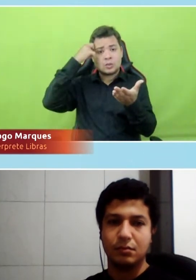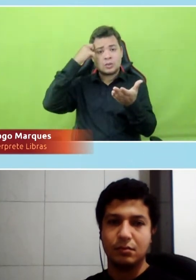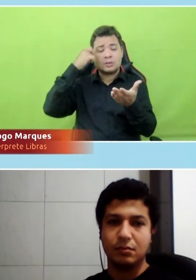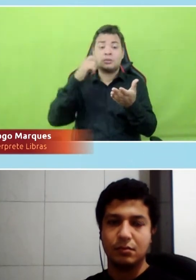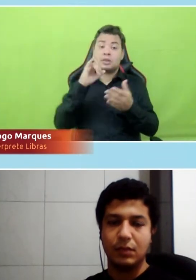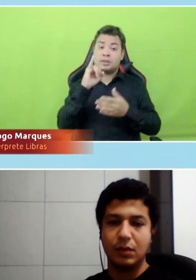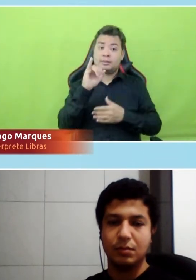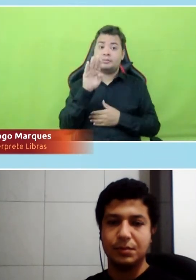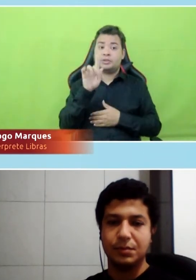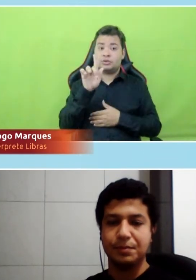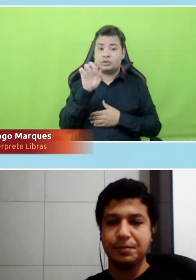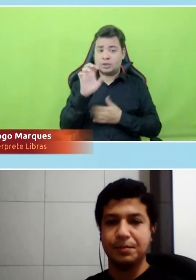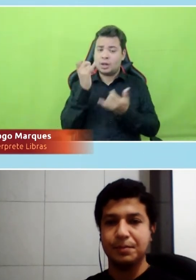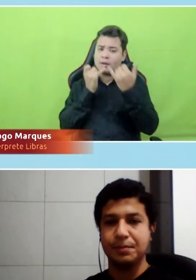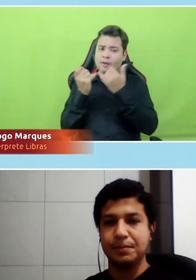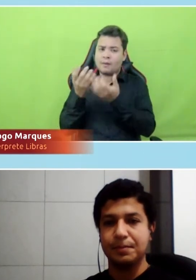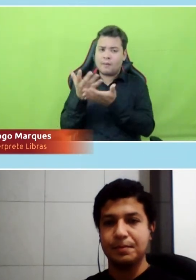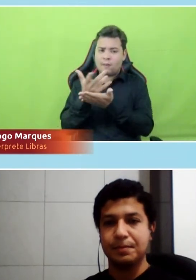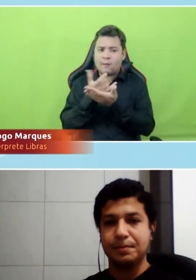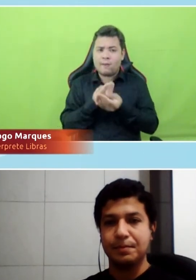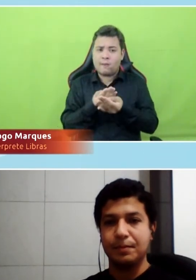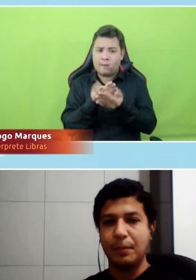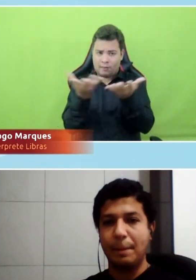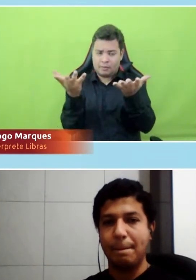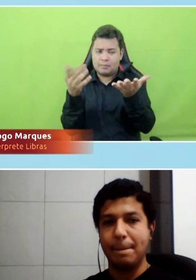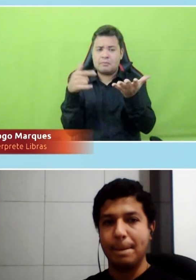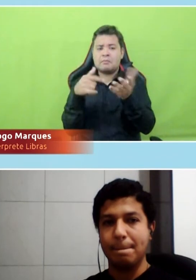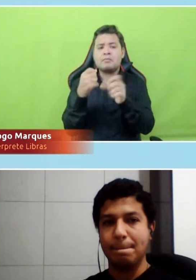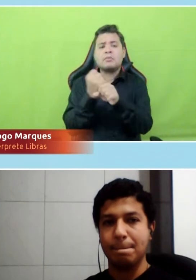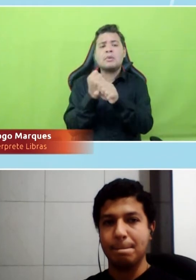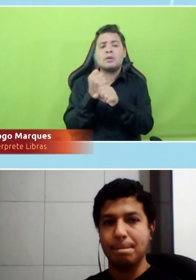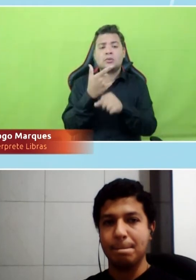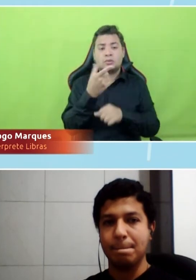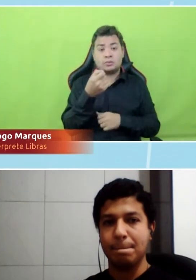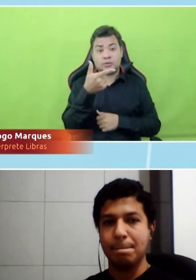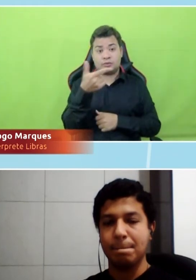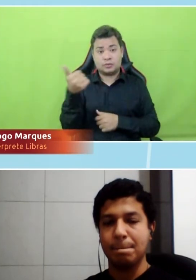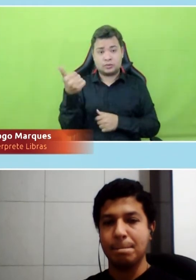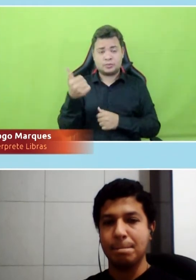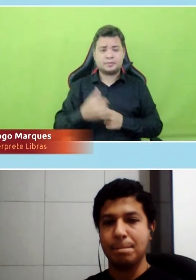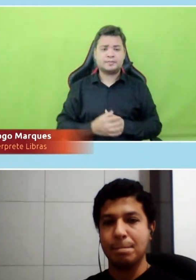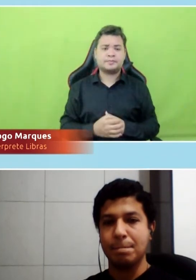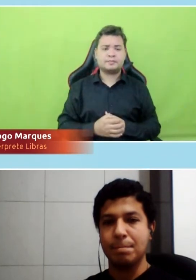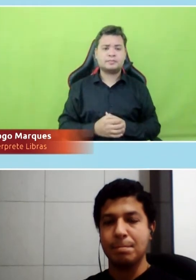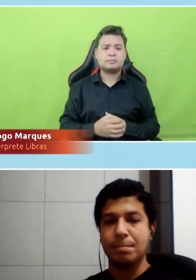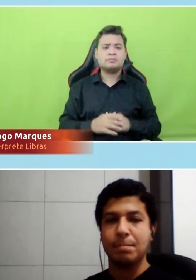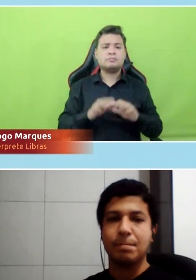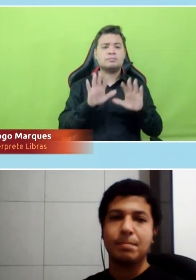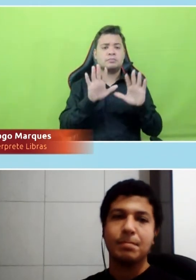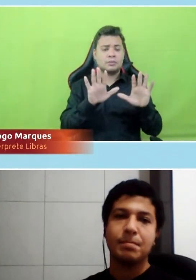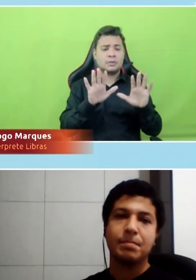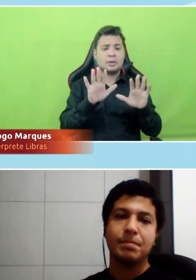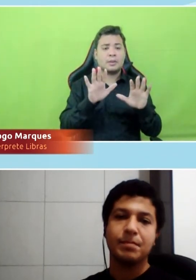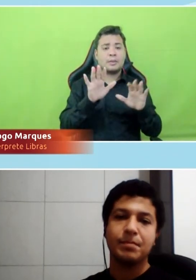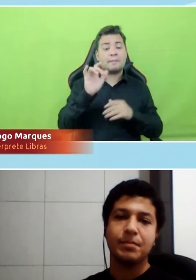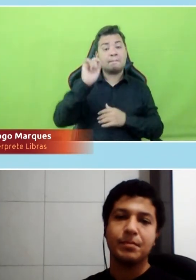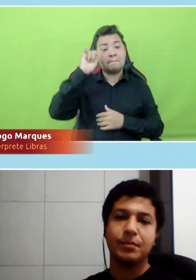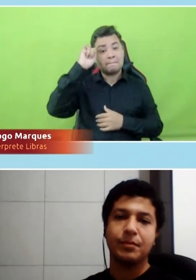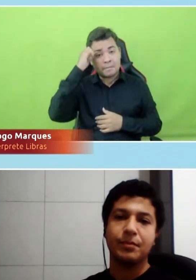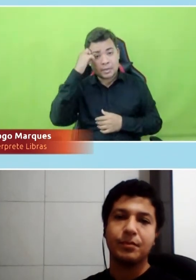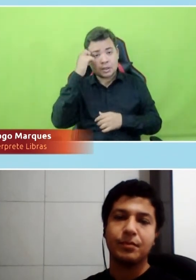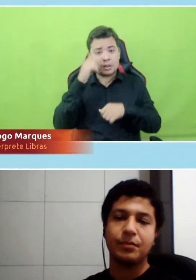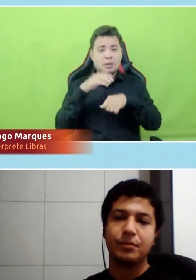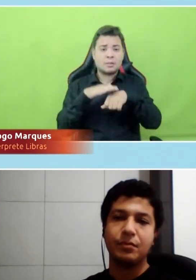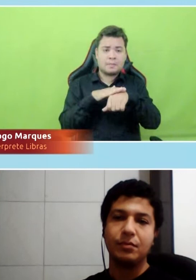IBGE, em um levantamento feito em 2021. Só que os pretos e pardos, que formam a